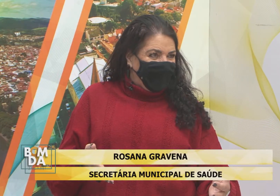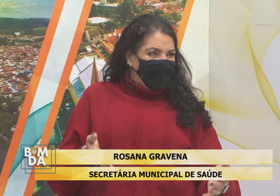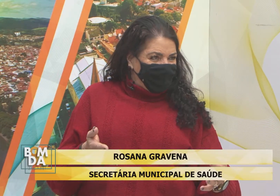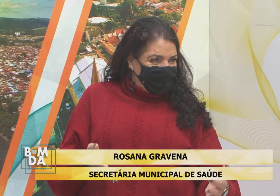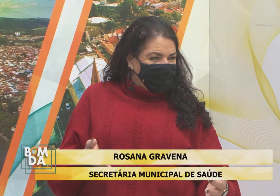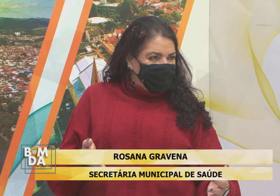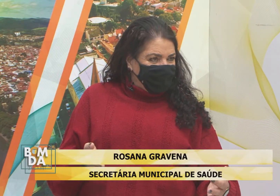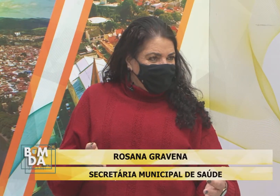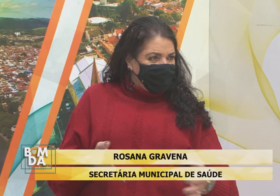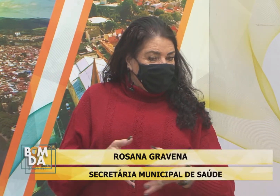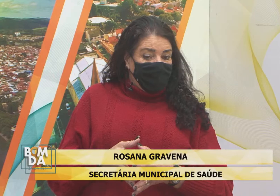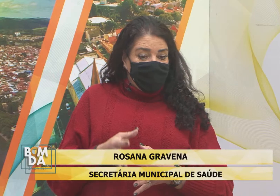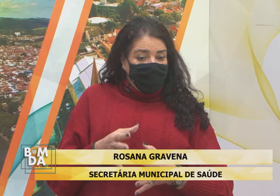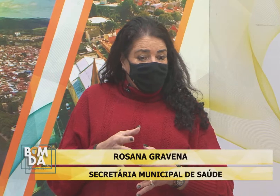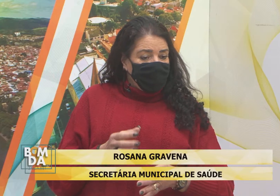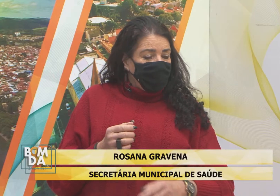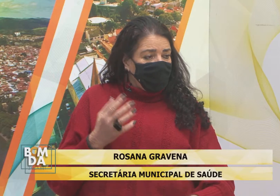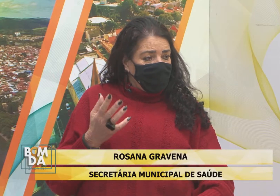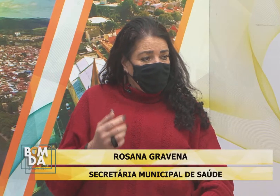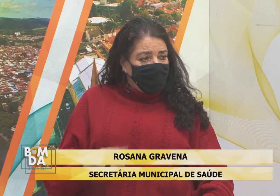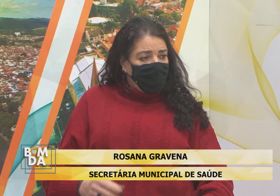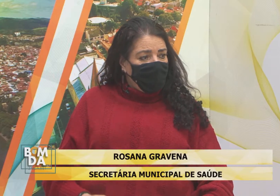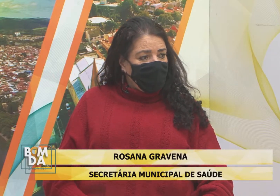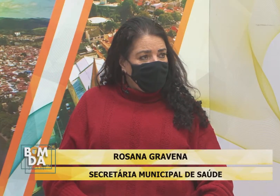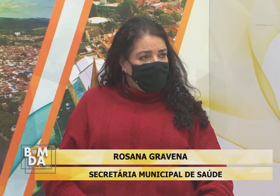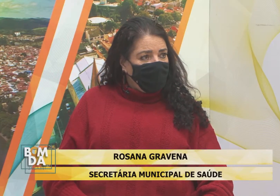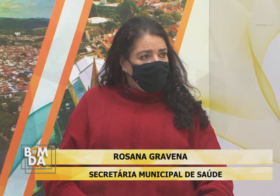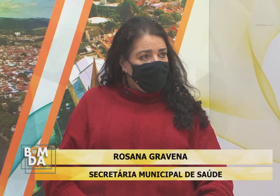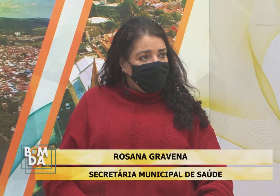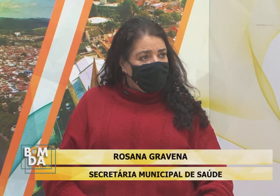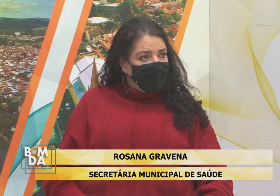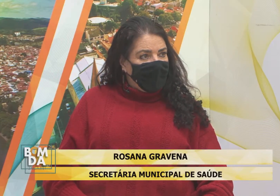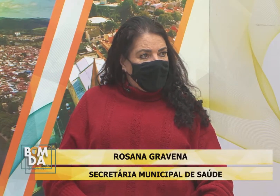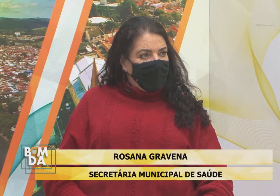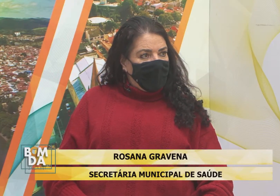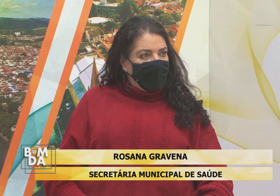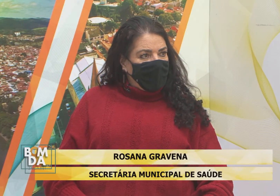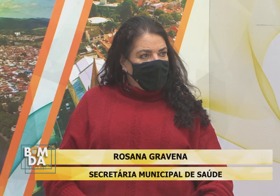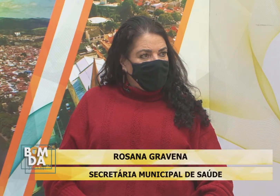população. Fizemos certíssimo, né? E mesmo assim eu estou com 54 pacientes,